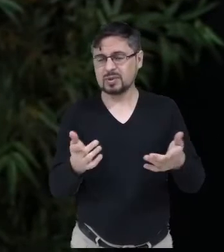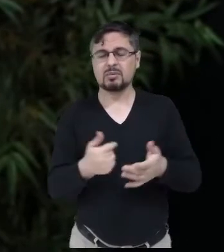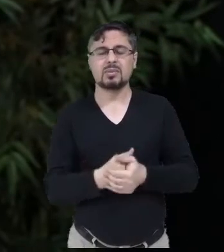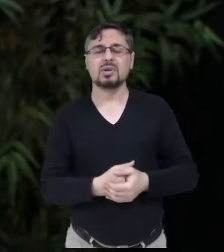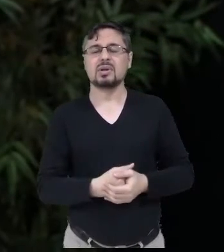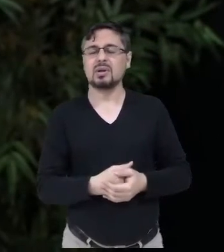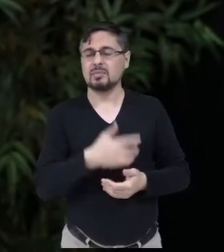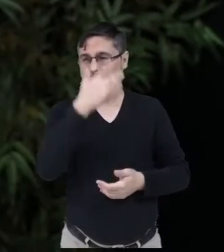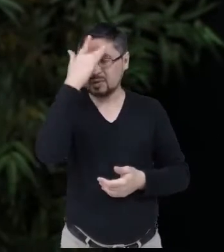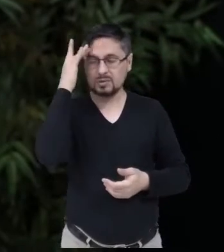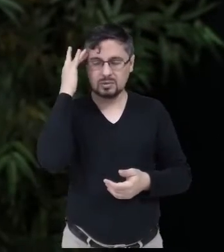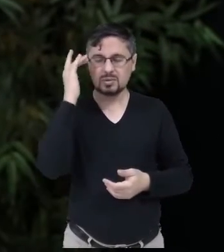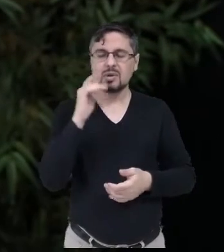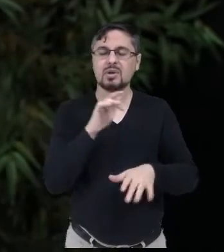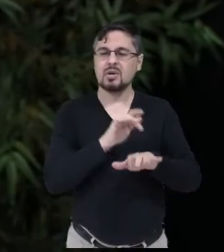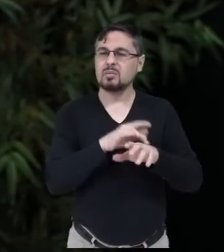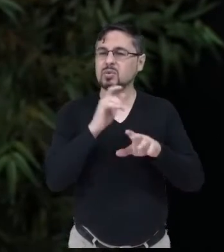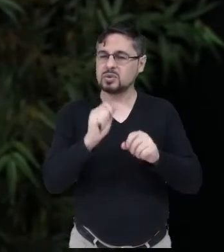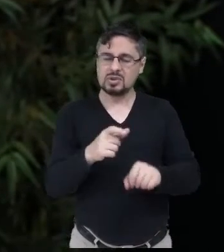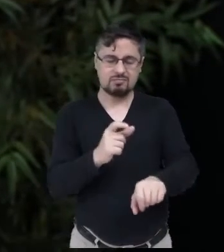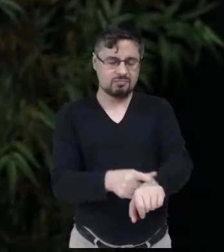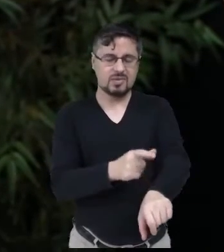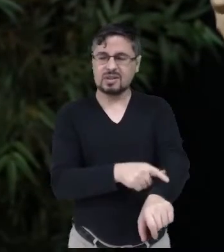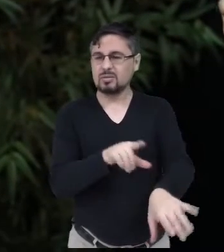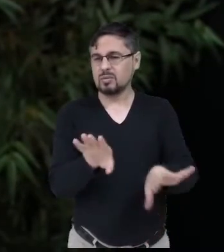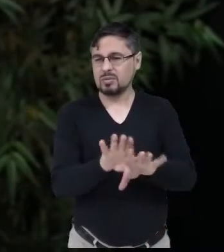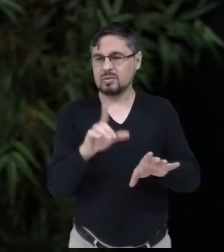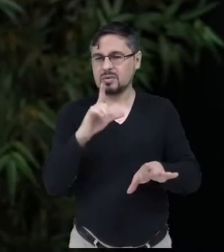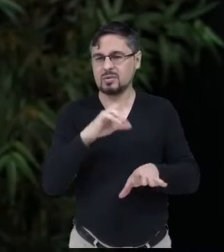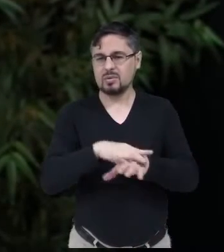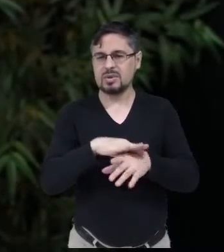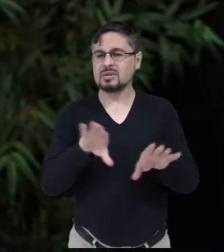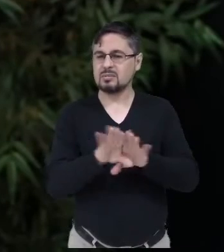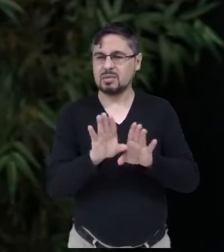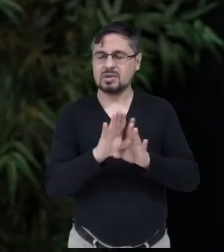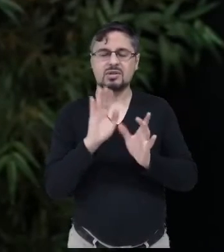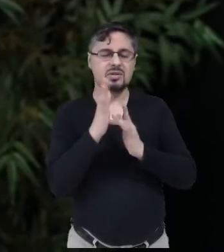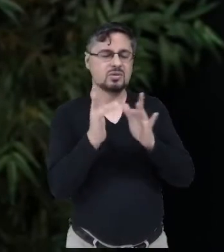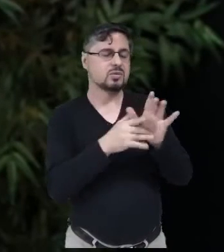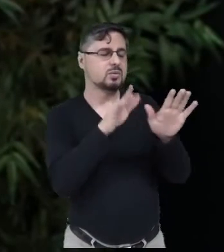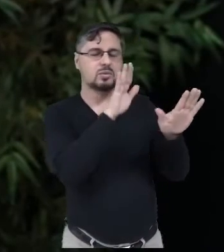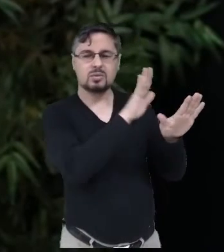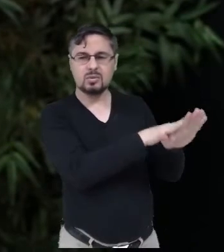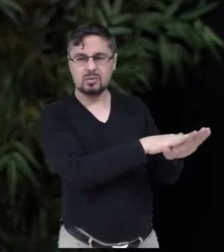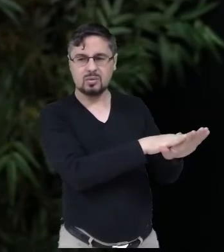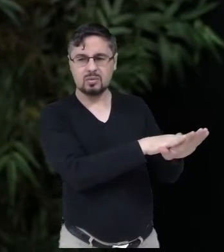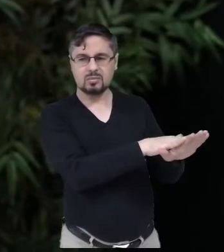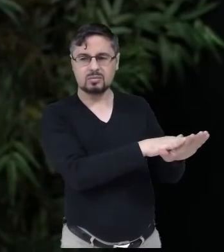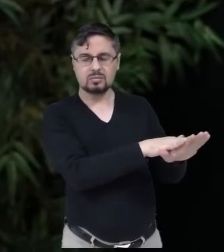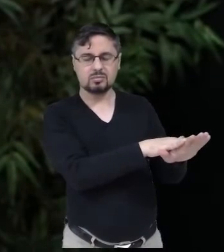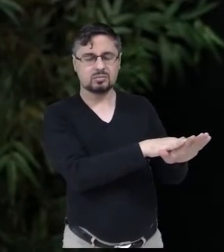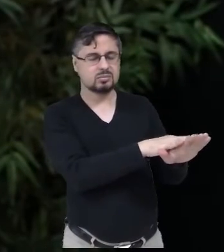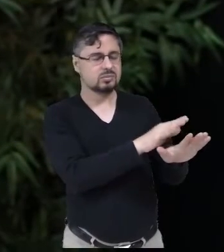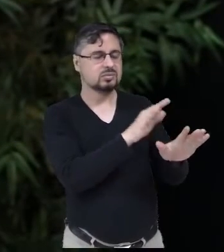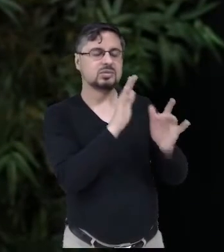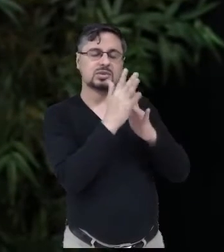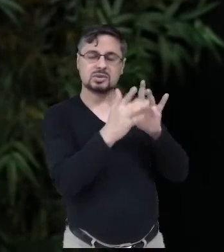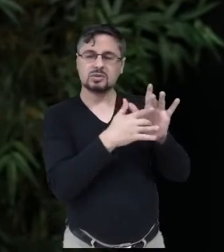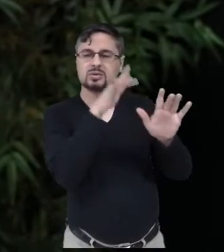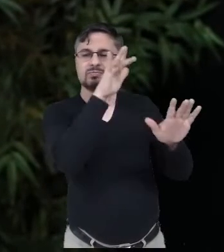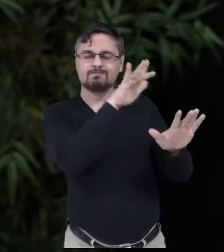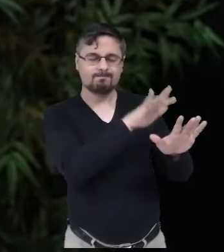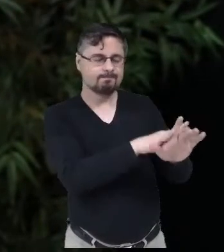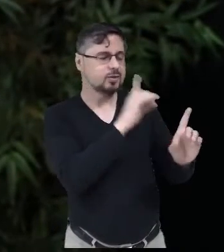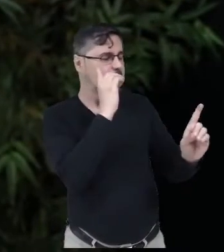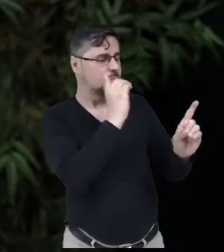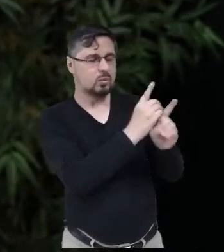tocou, porque quem tocou poderia ficar infectado. Mas o que Jesus fez? Jesus literalmente toca, literalmente vai ao